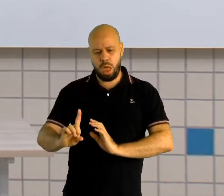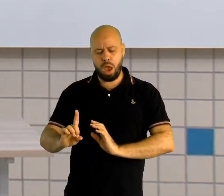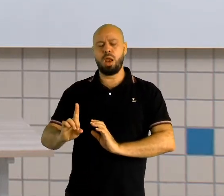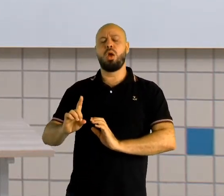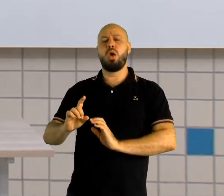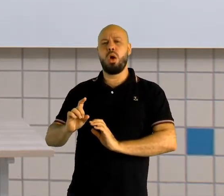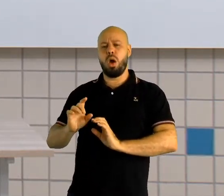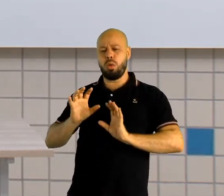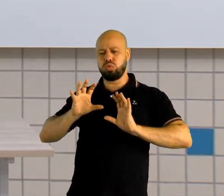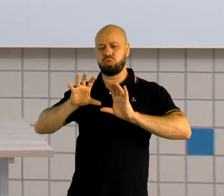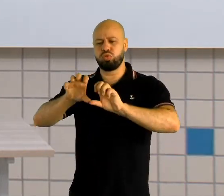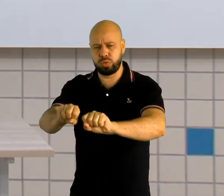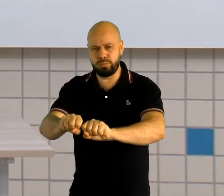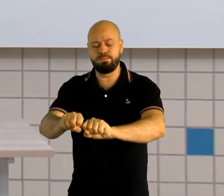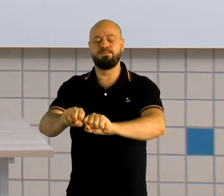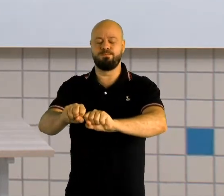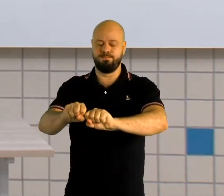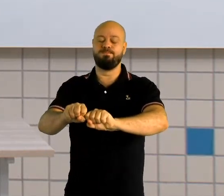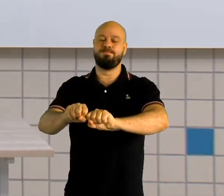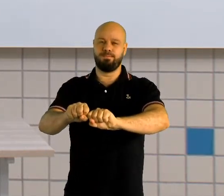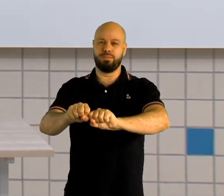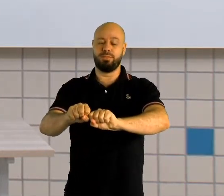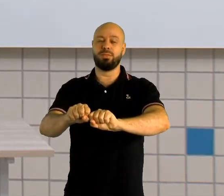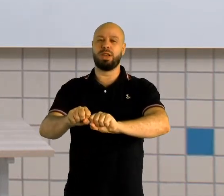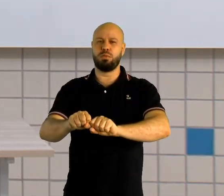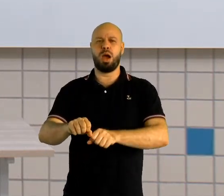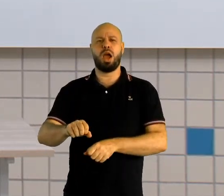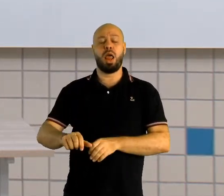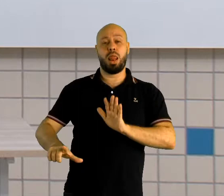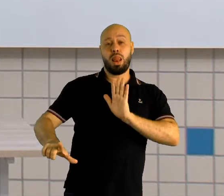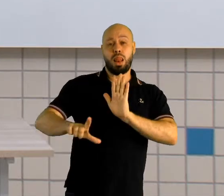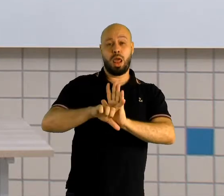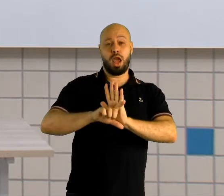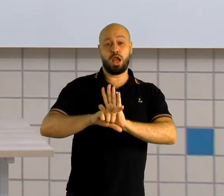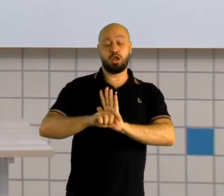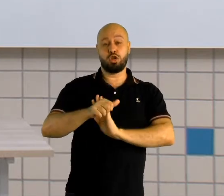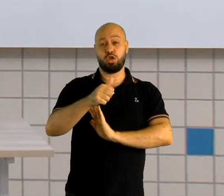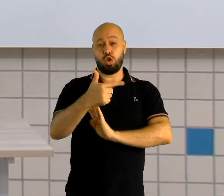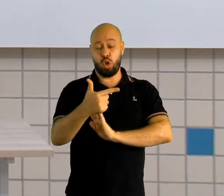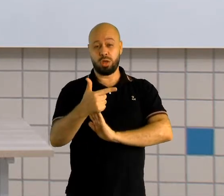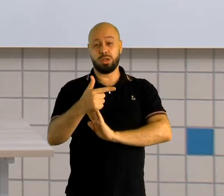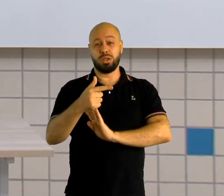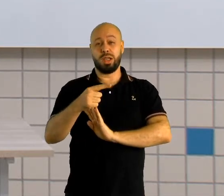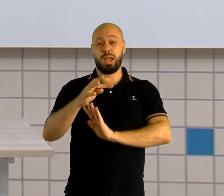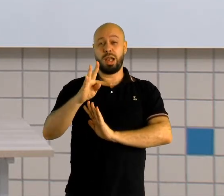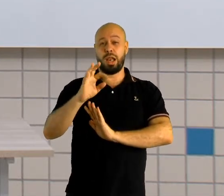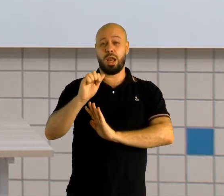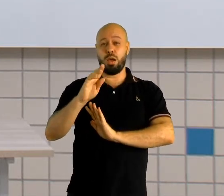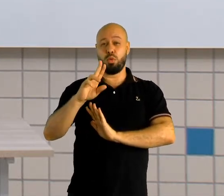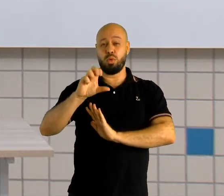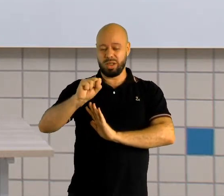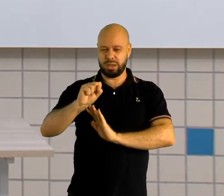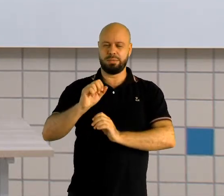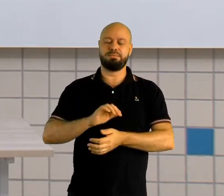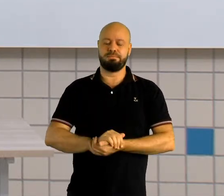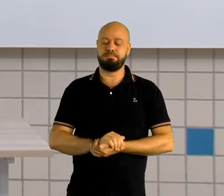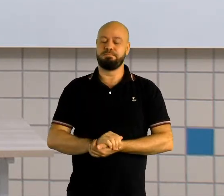plebeus, através da lei das 12 tábuas. Lá no ano 27